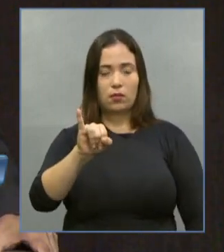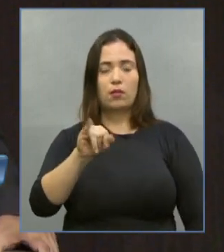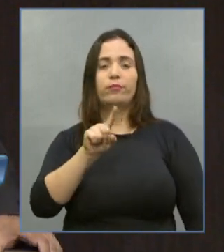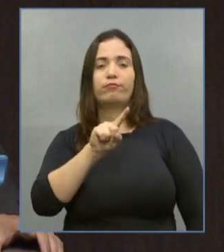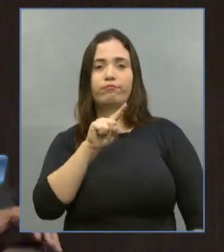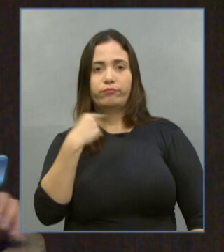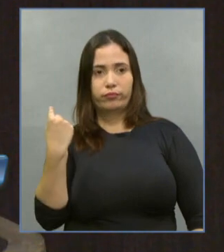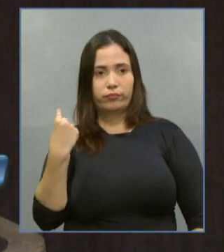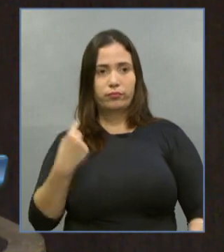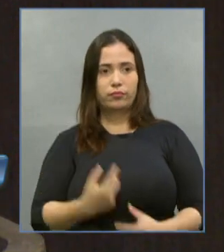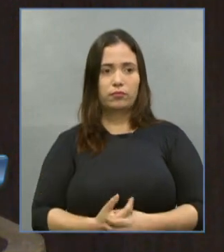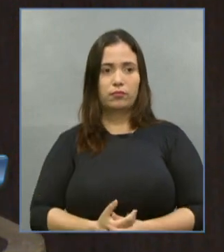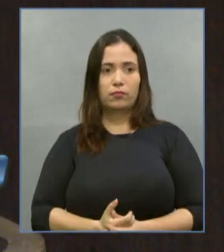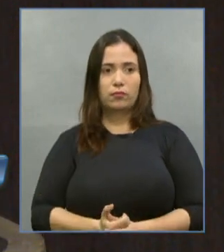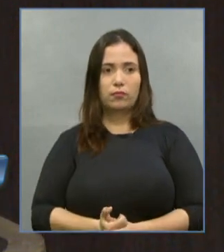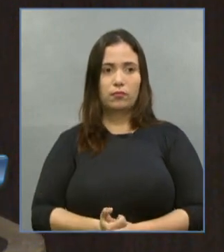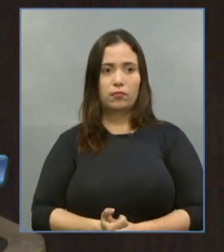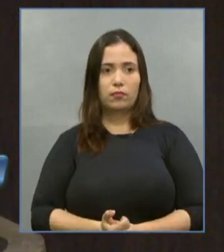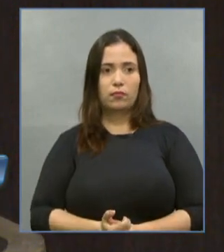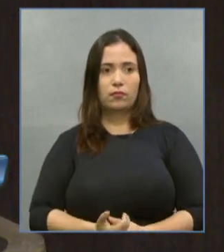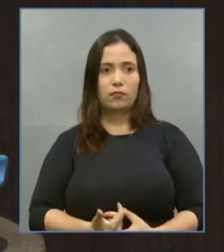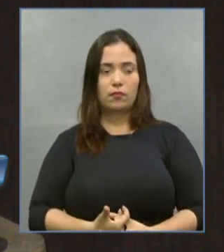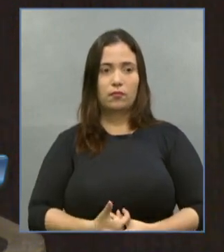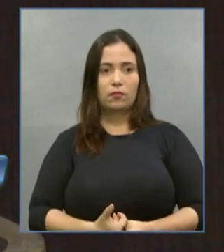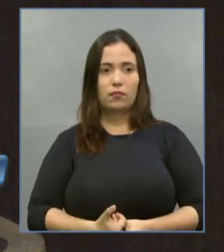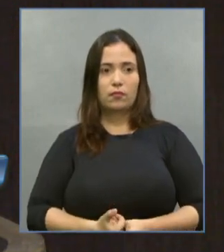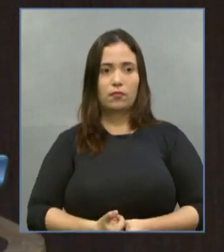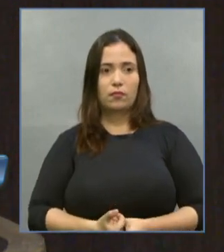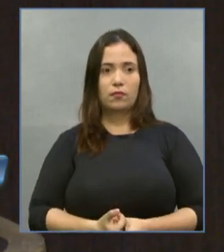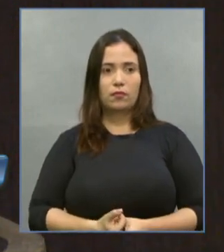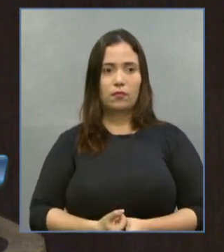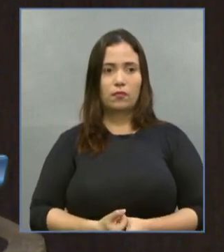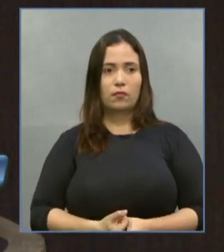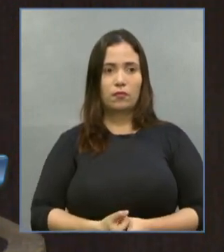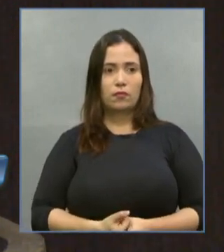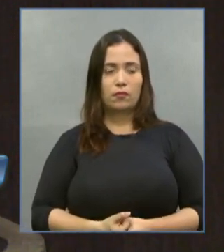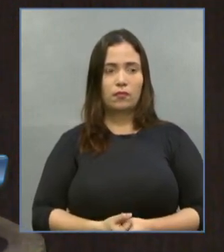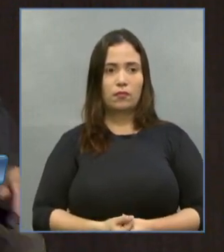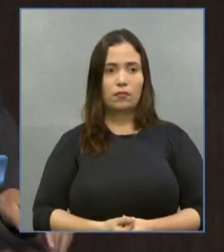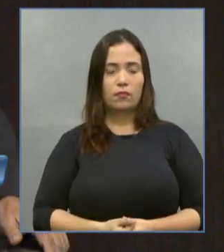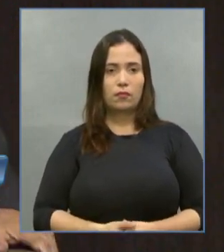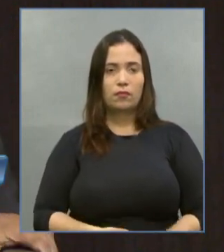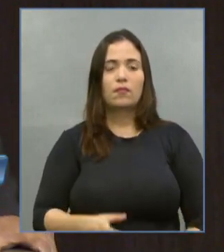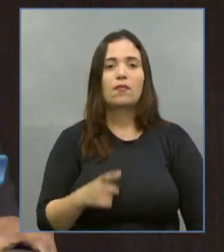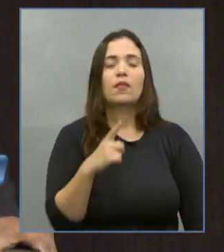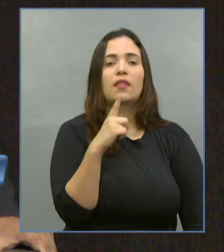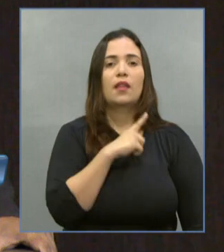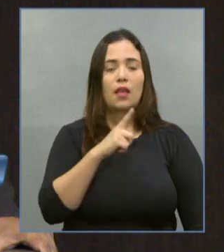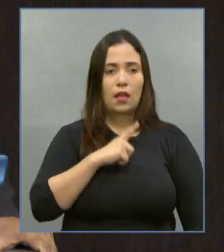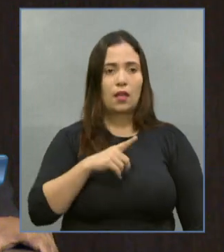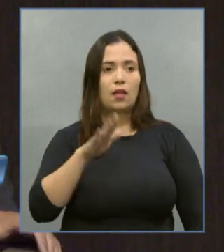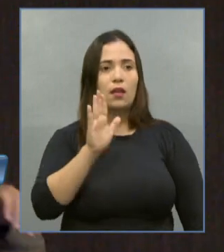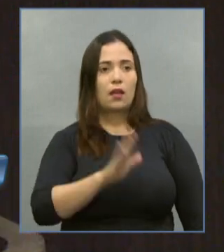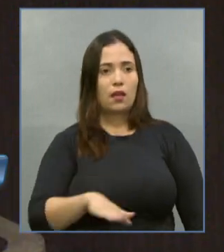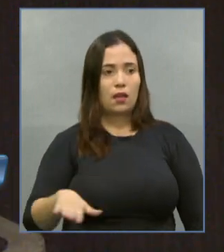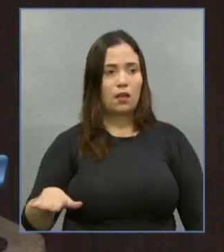óbito. Na mesma semana, uma outra criança que já tinha passado pelo programa